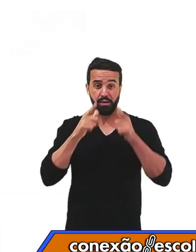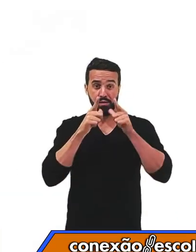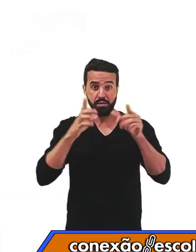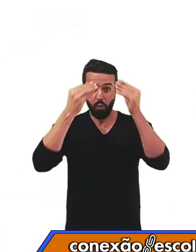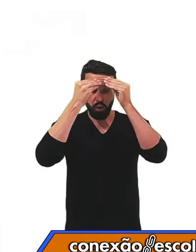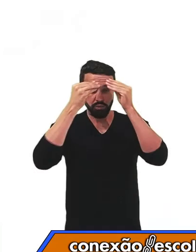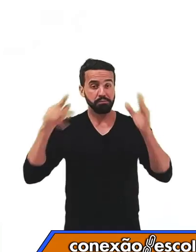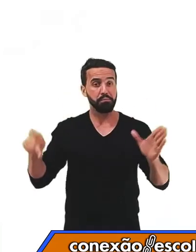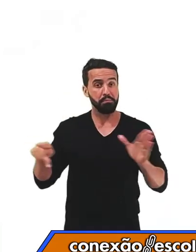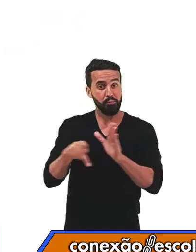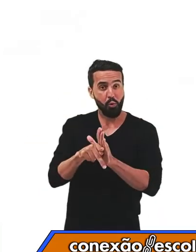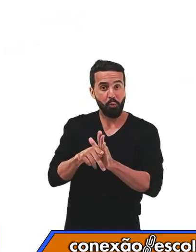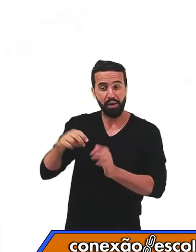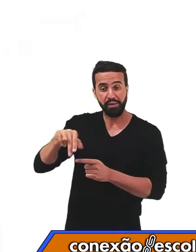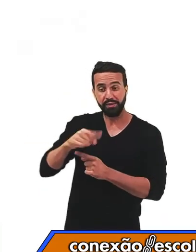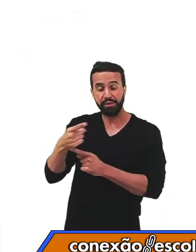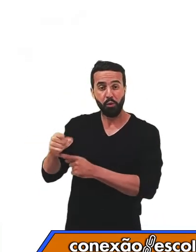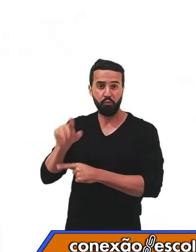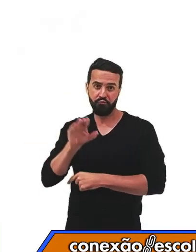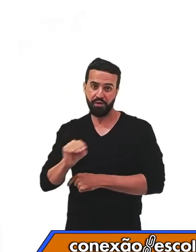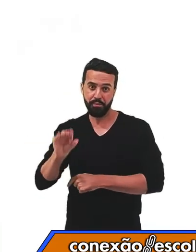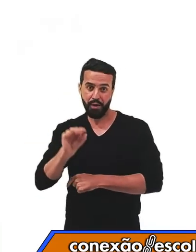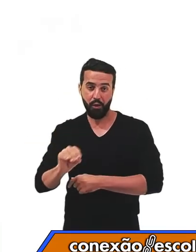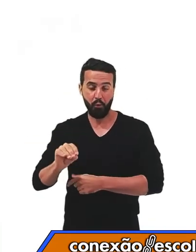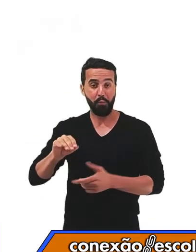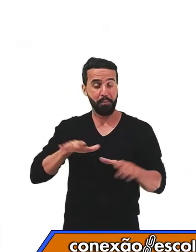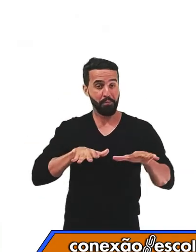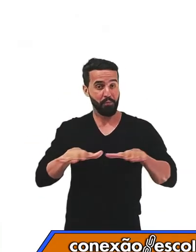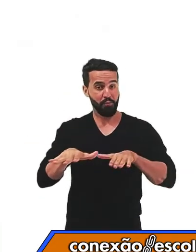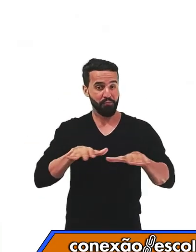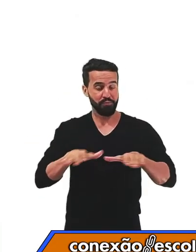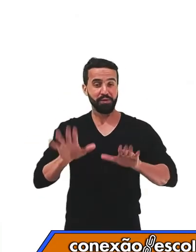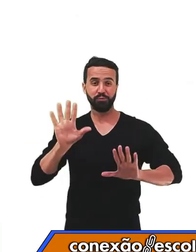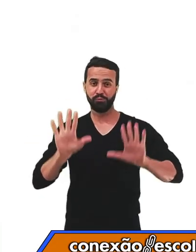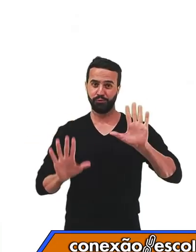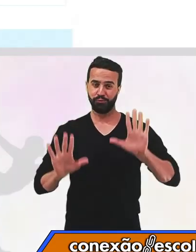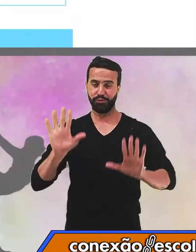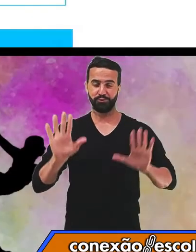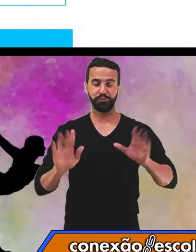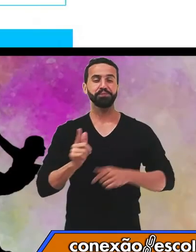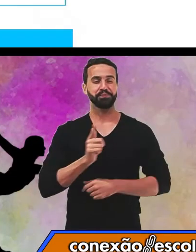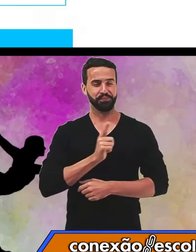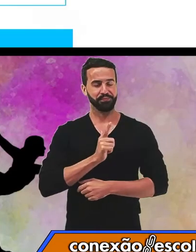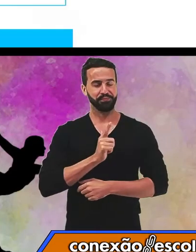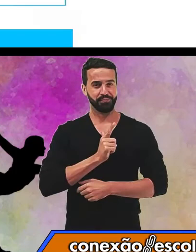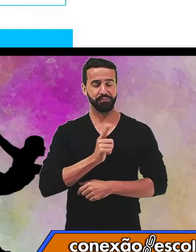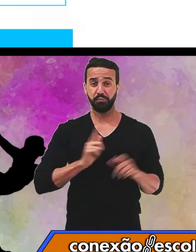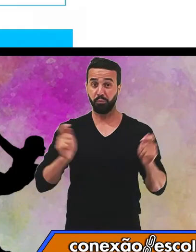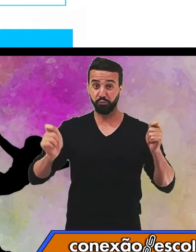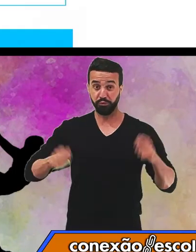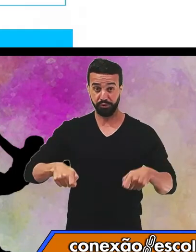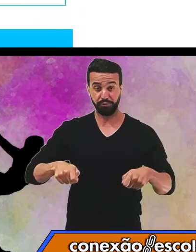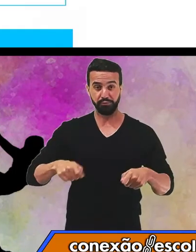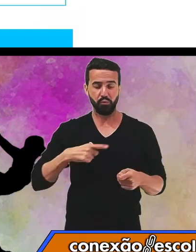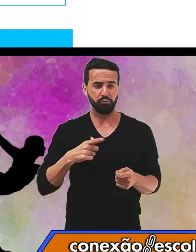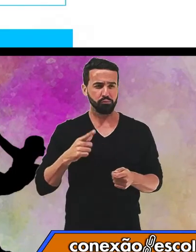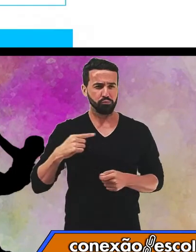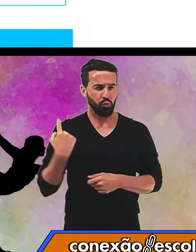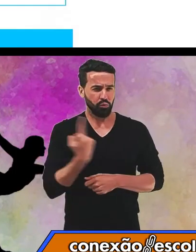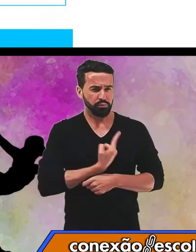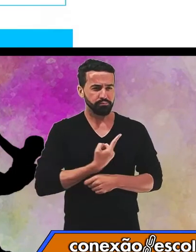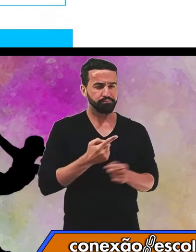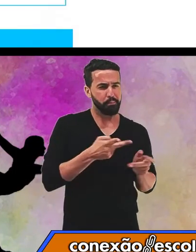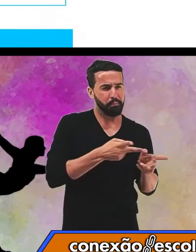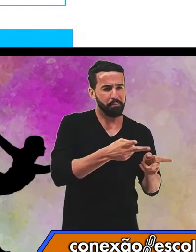própria, não verbal, e que se expressa por gestos e movimentos, da qual podemos fazer uma leitura